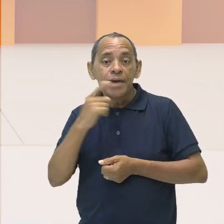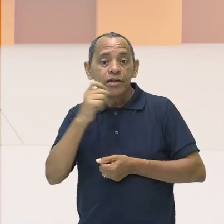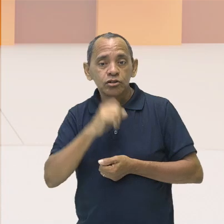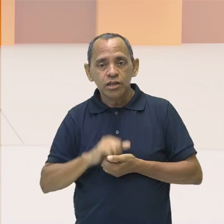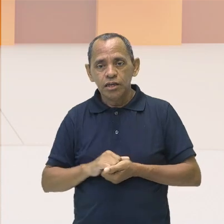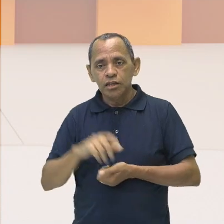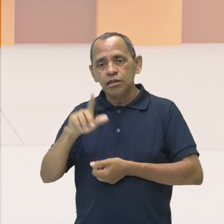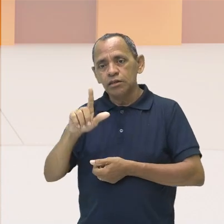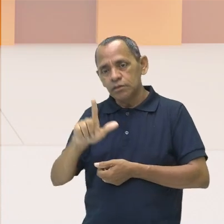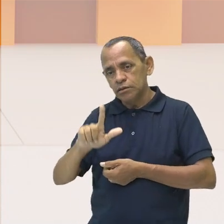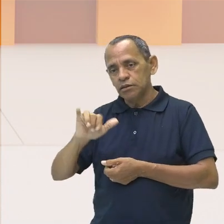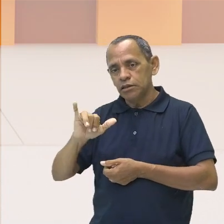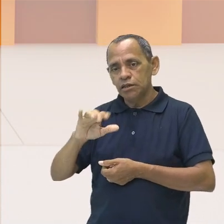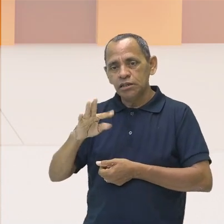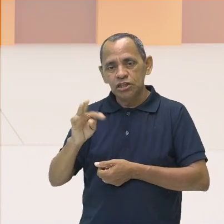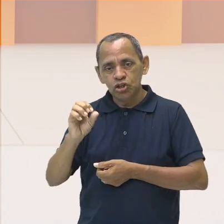de